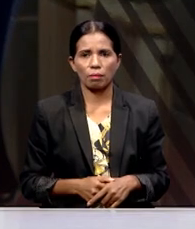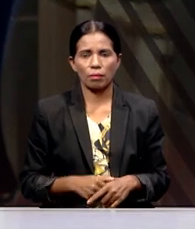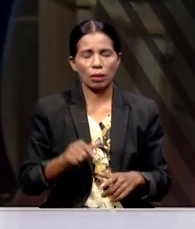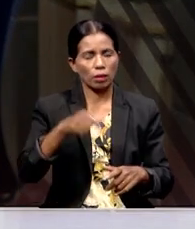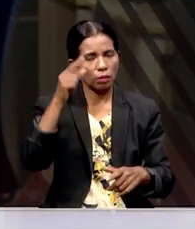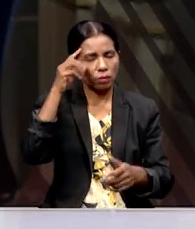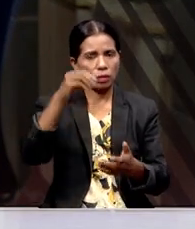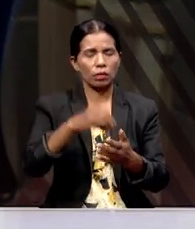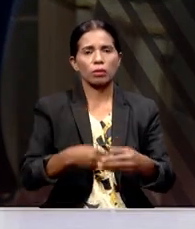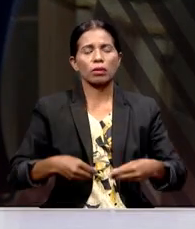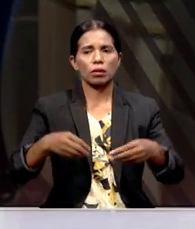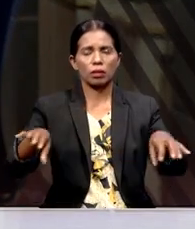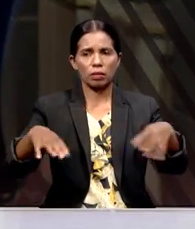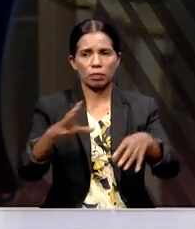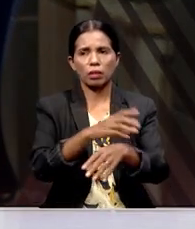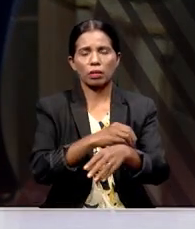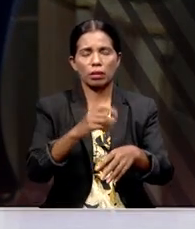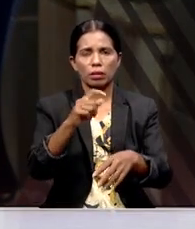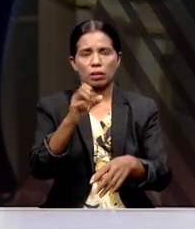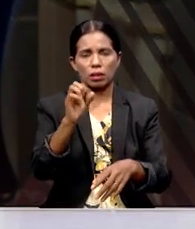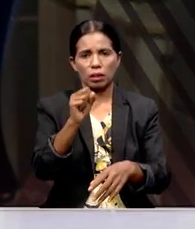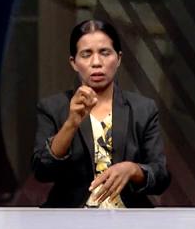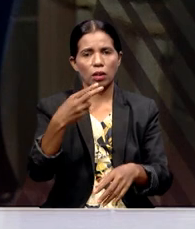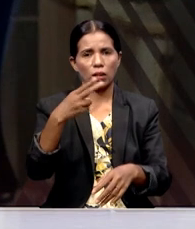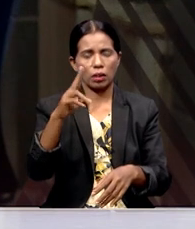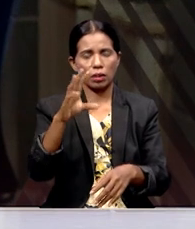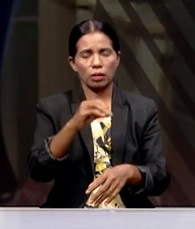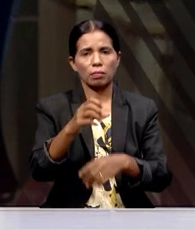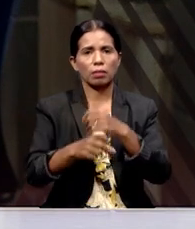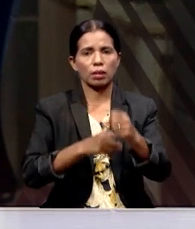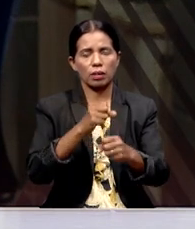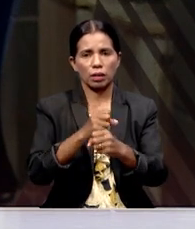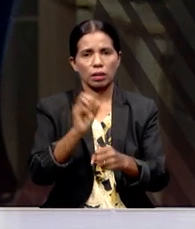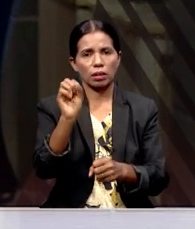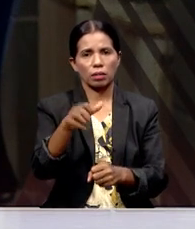Governo prolonga tan serviço Balibo Trust House e Timor-Leste batina São Reçan Lima.